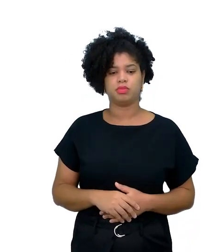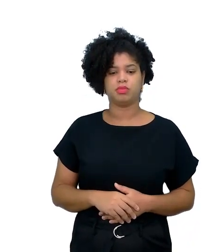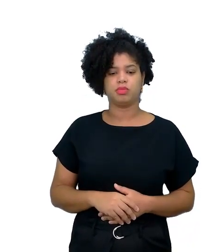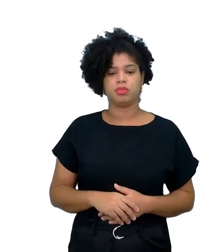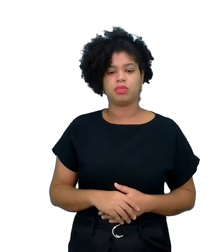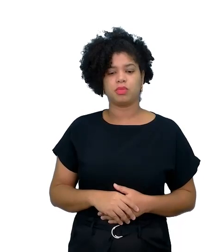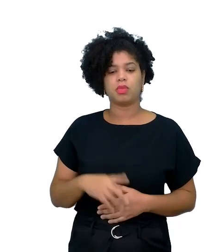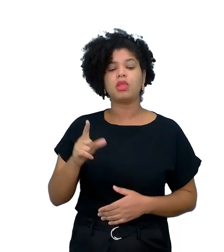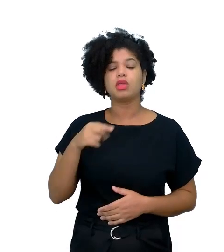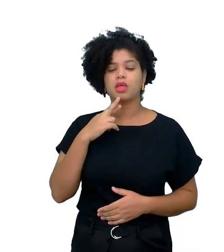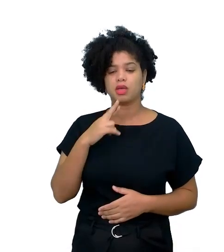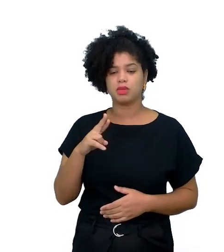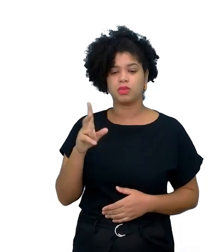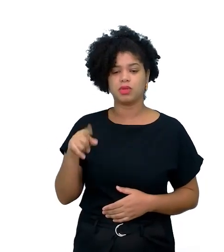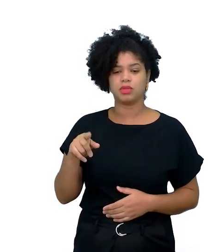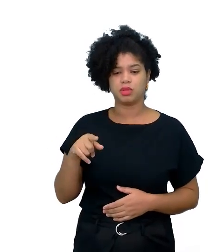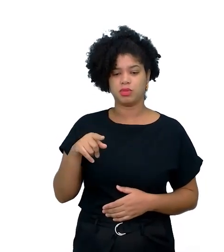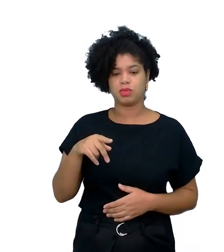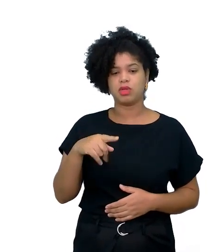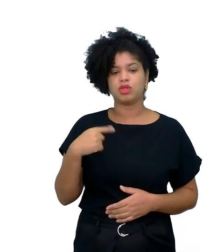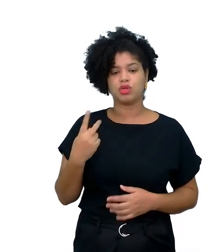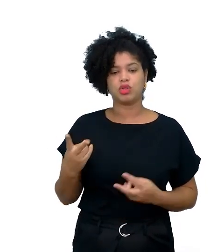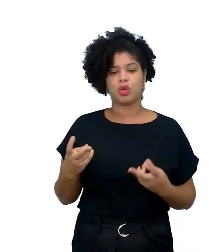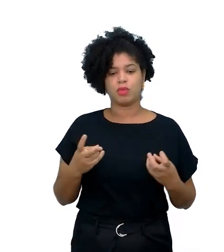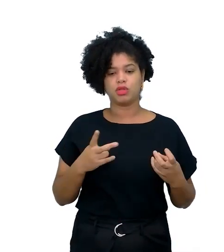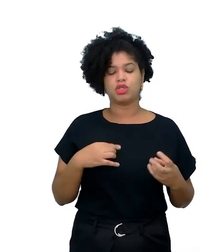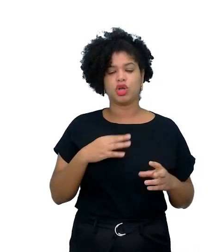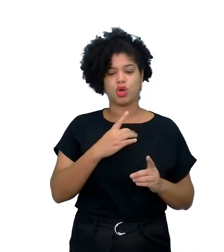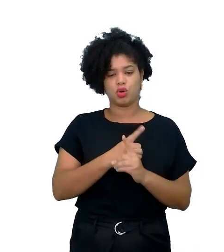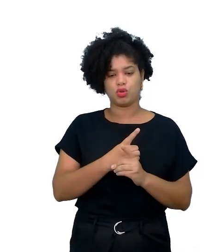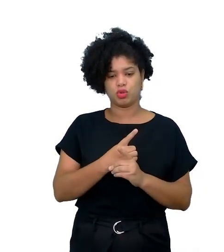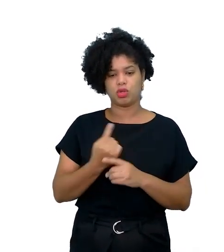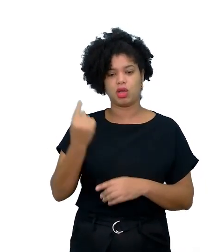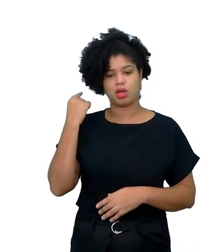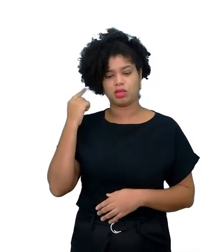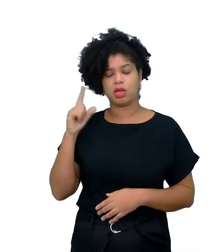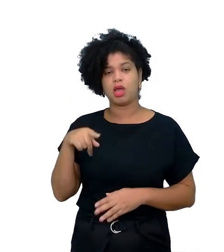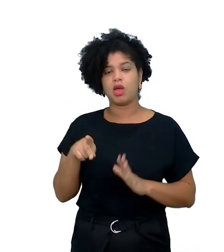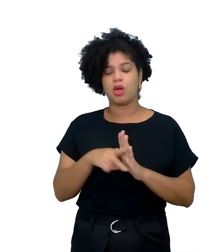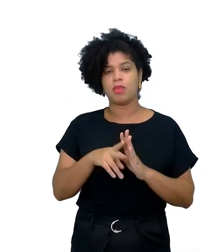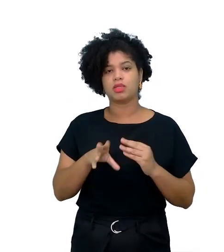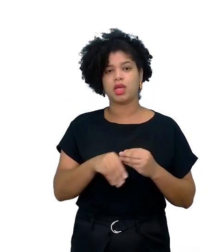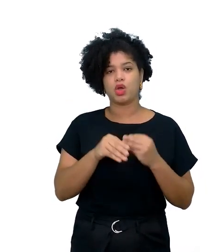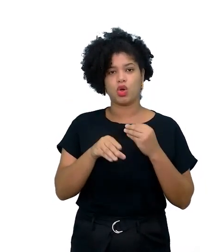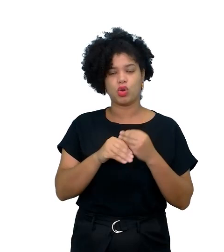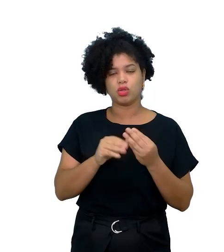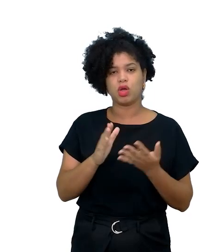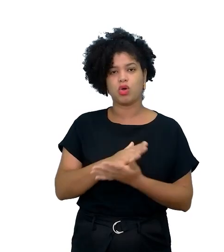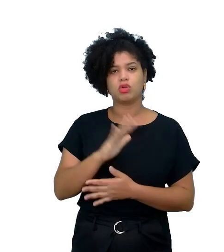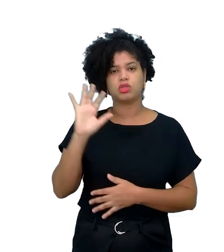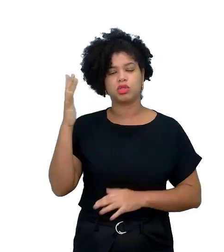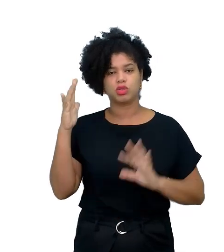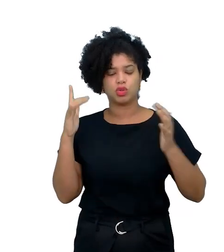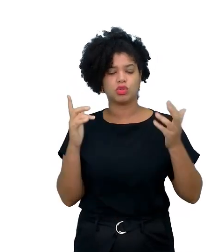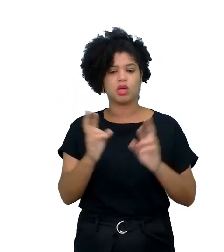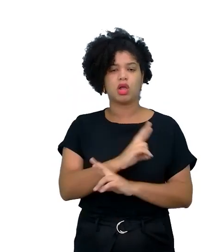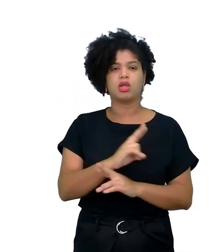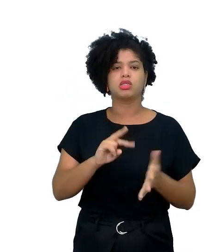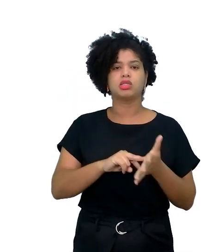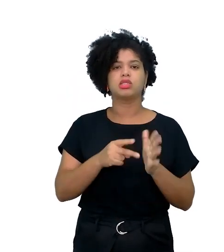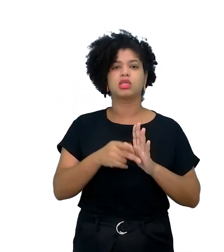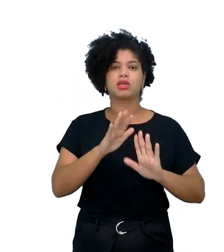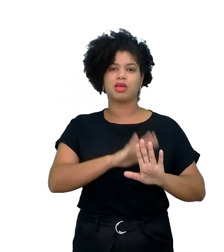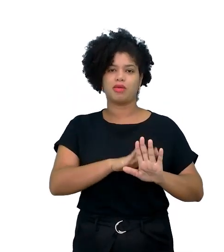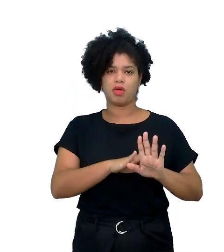Então, essa resposta aqui, né, como nós vimos no encontro anterior, as categorias, as situações que envolvem o significado